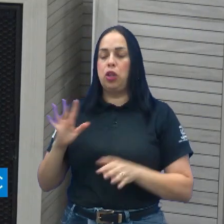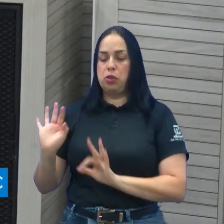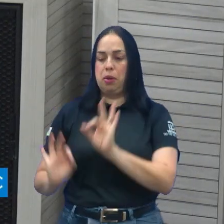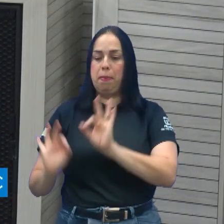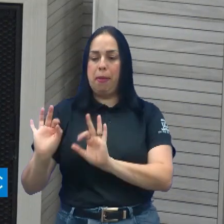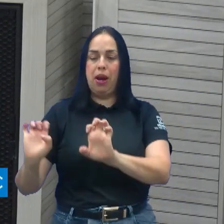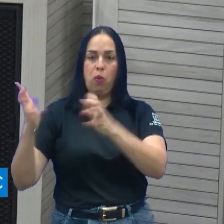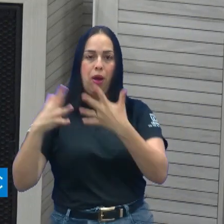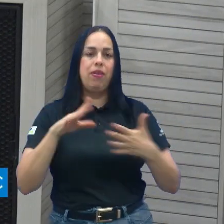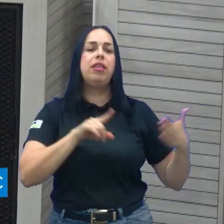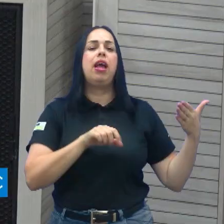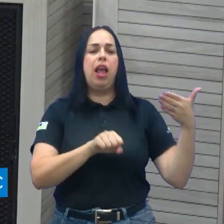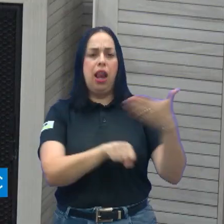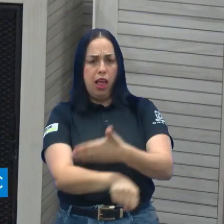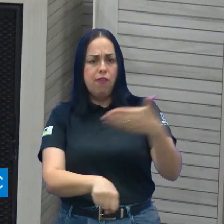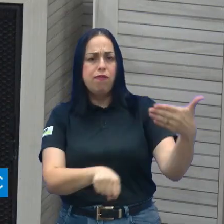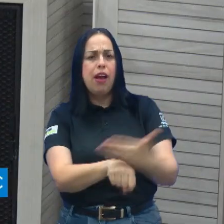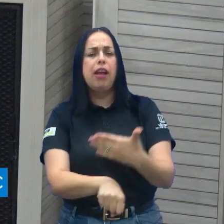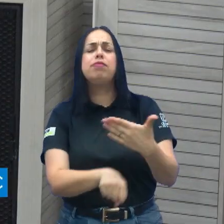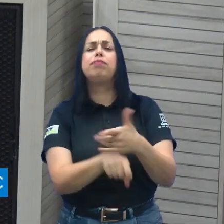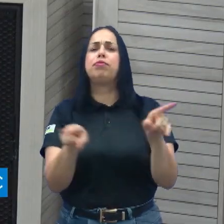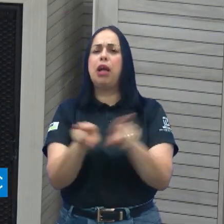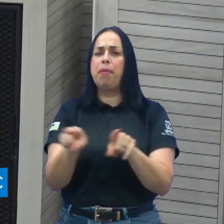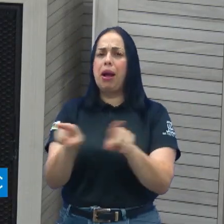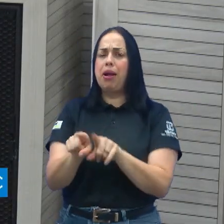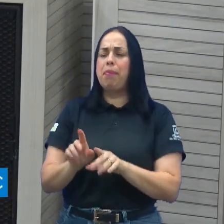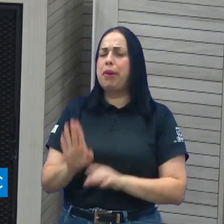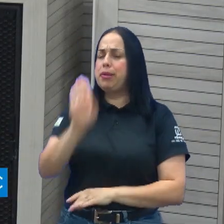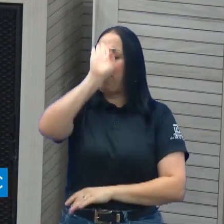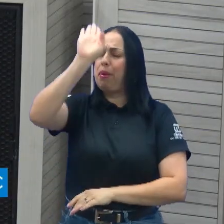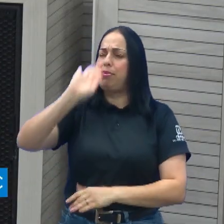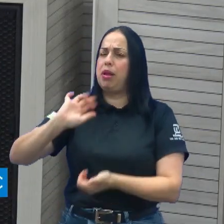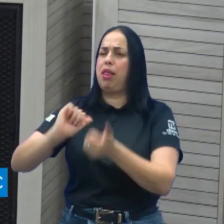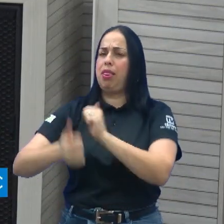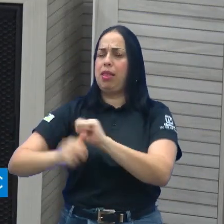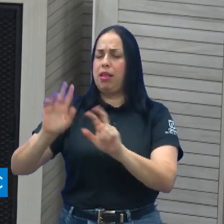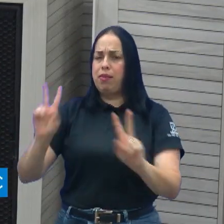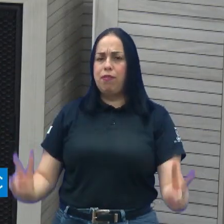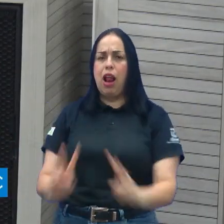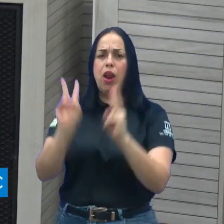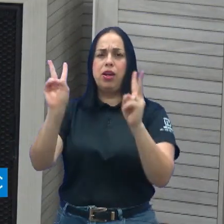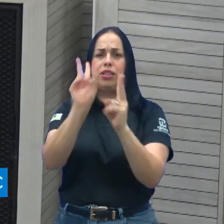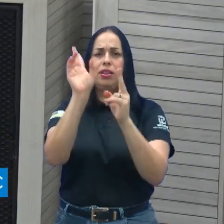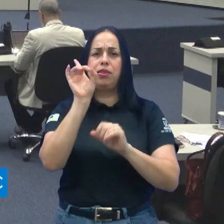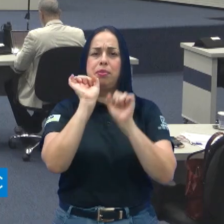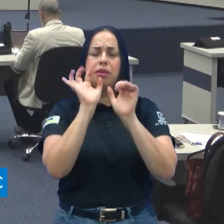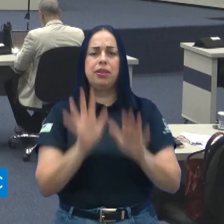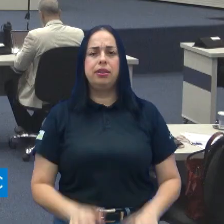os atletas que representam nossa cidade, que é a valorização do atleta. Parabéns, Deus abençoe, irmão.